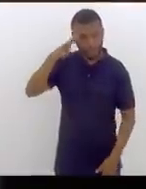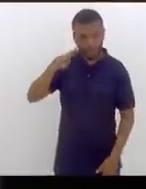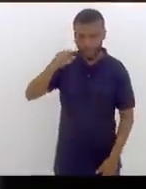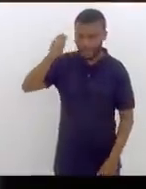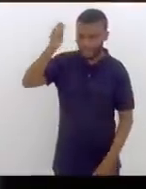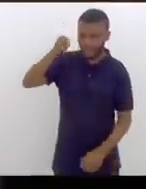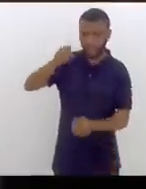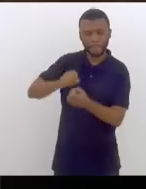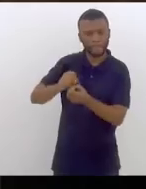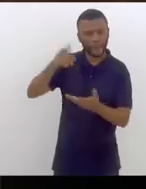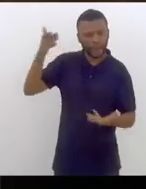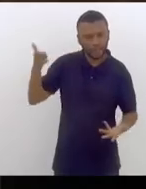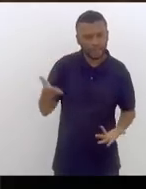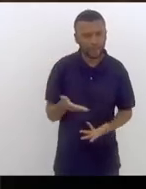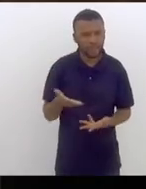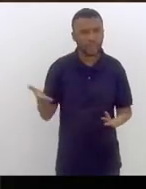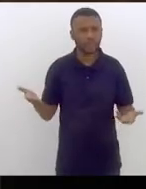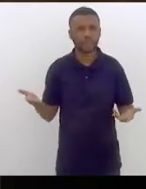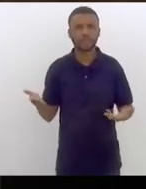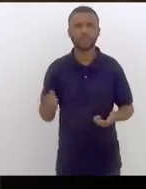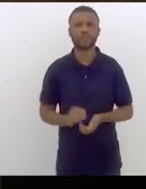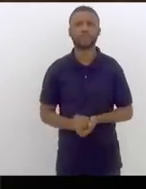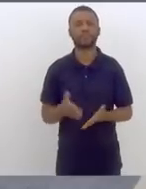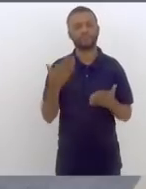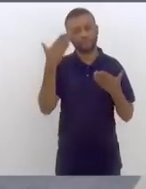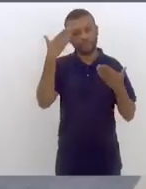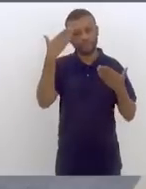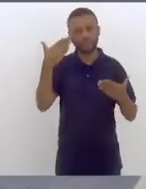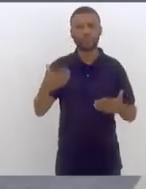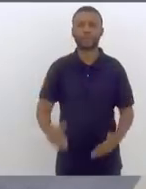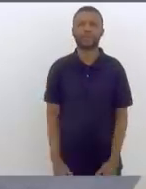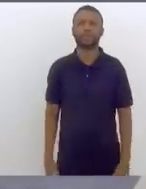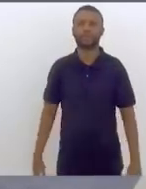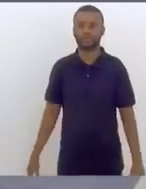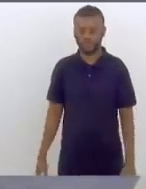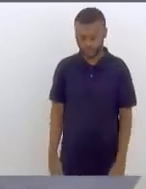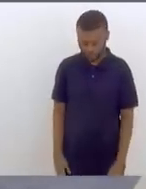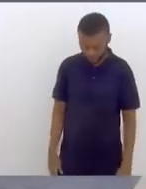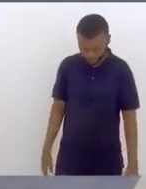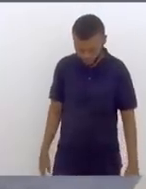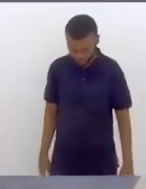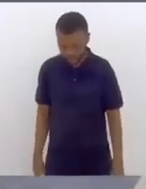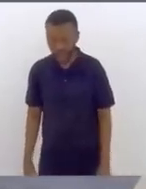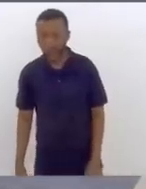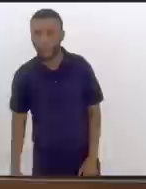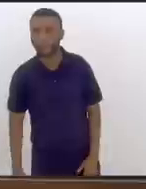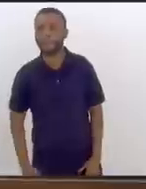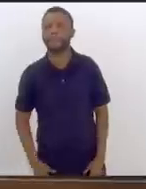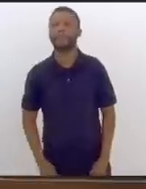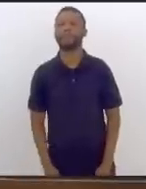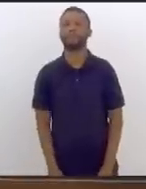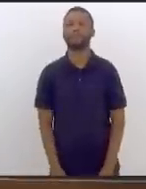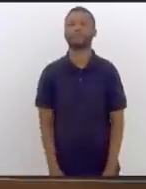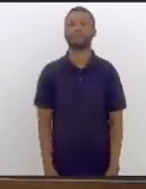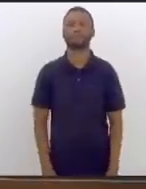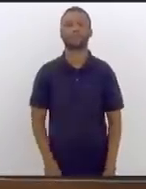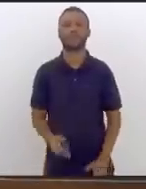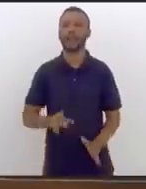mágico Muito obrigado é Exatamente exatamente